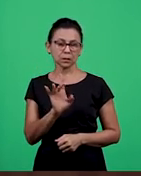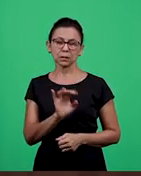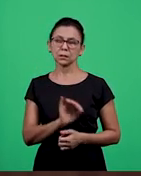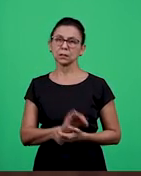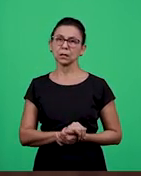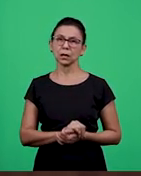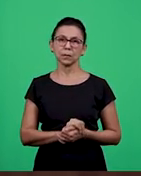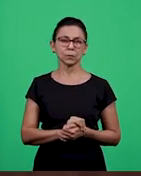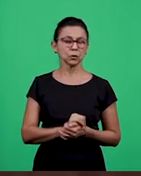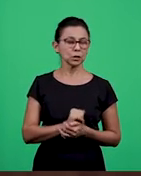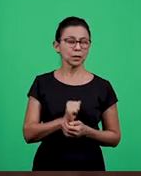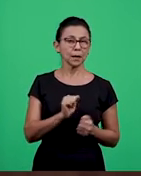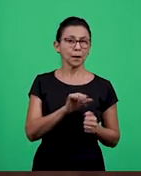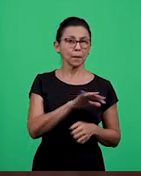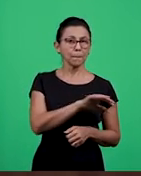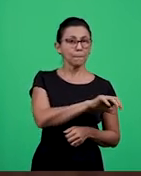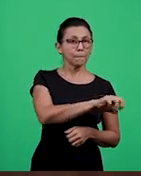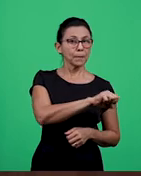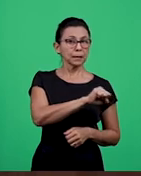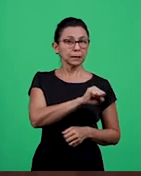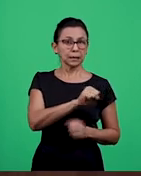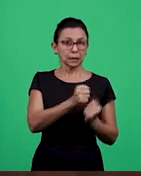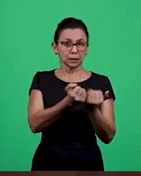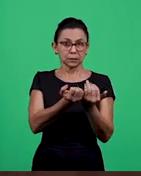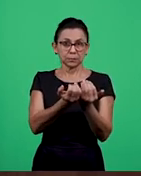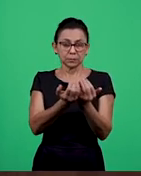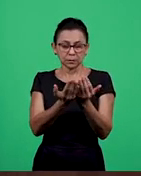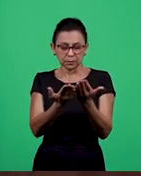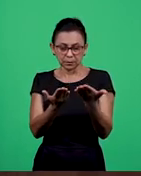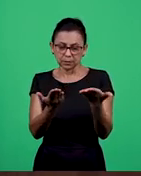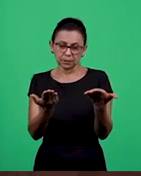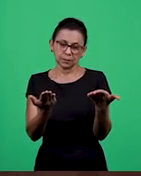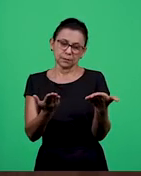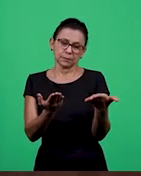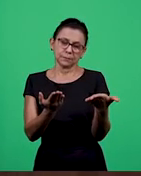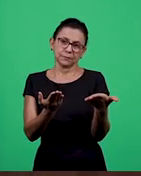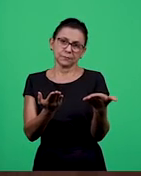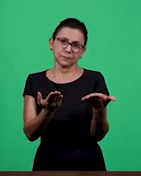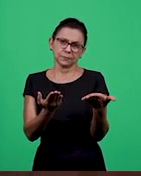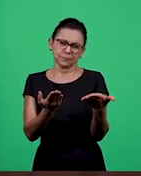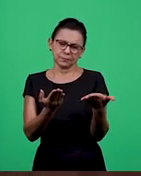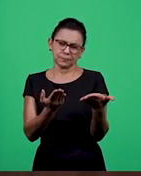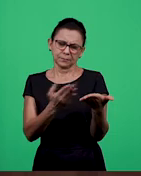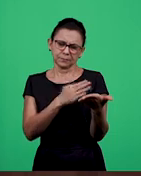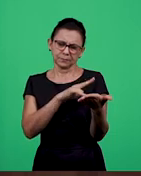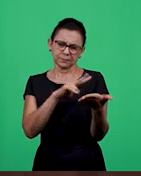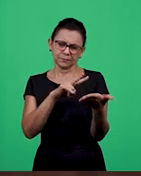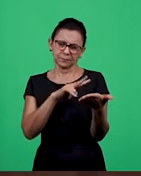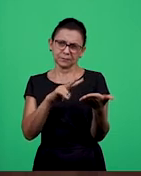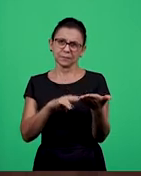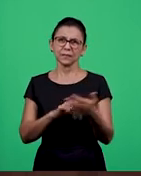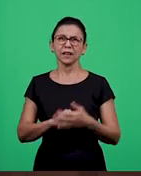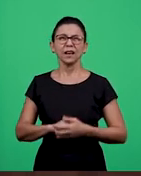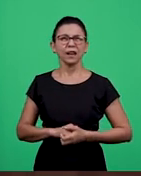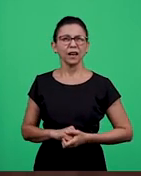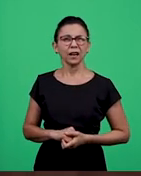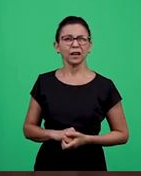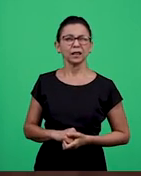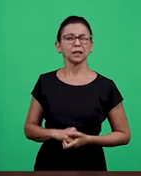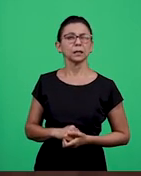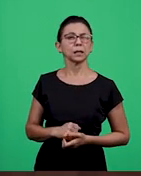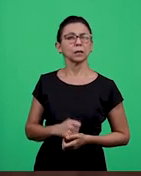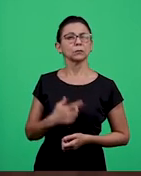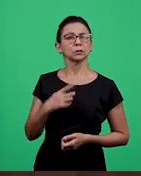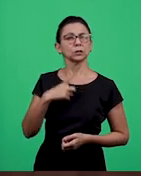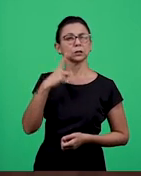época, eles ensinavam à população aquilo que convinha a eles. Era o